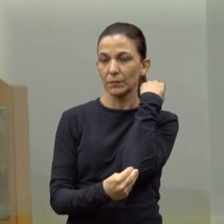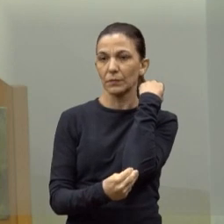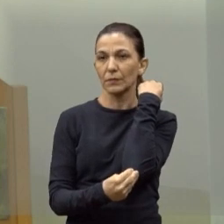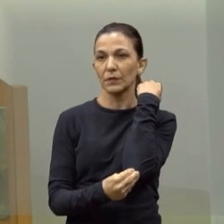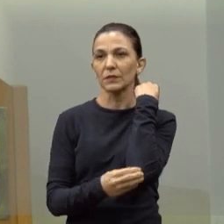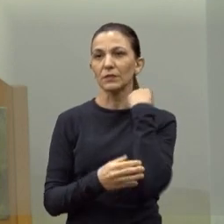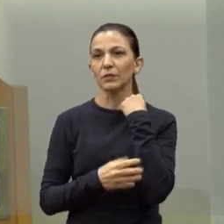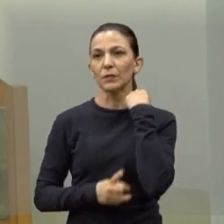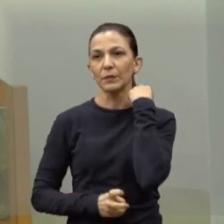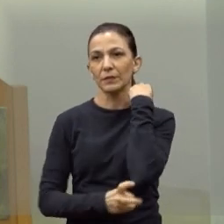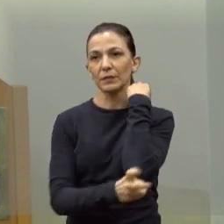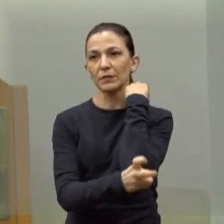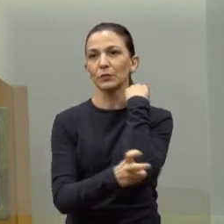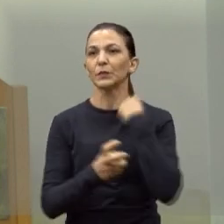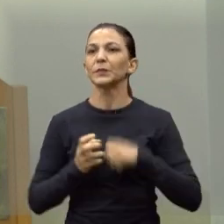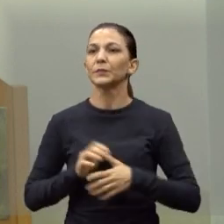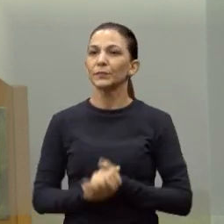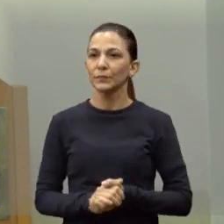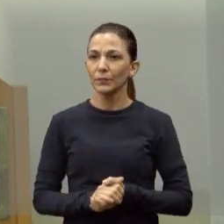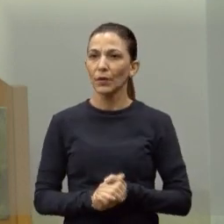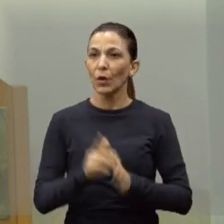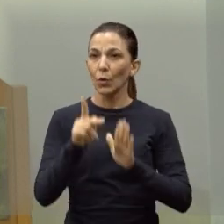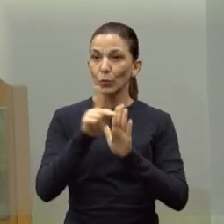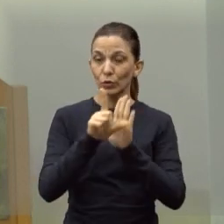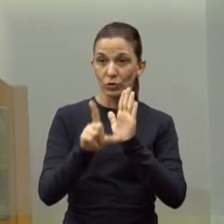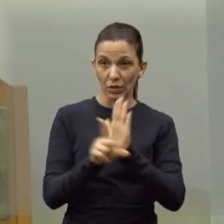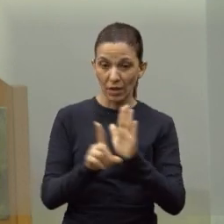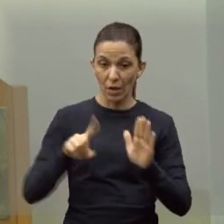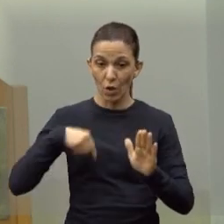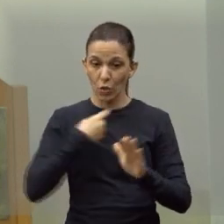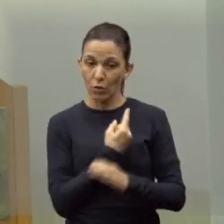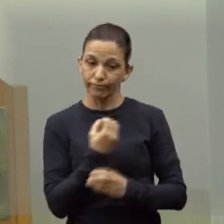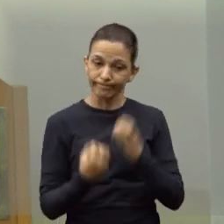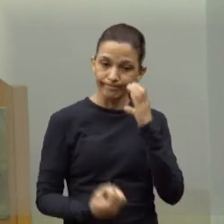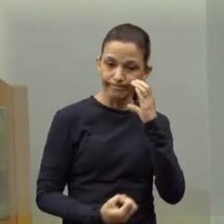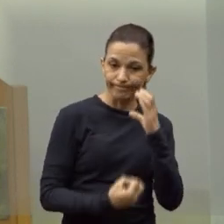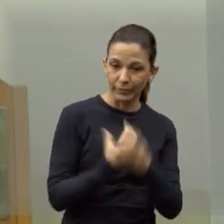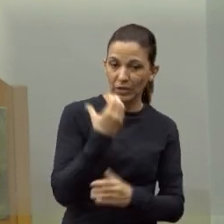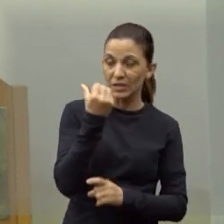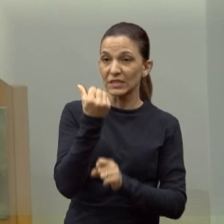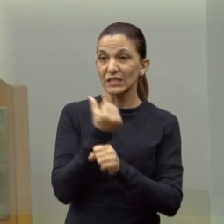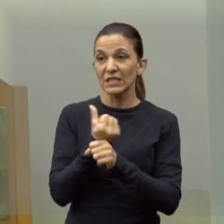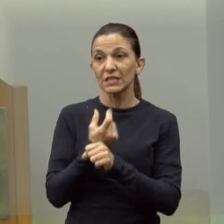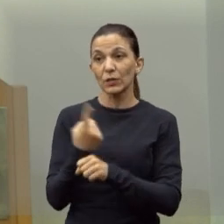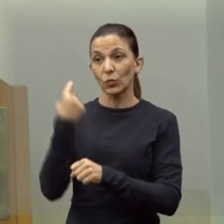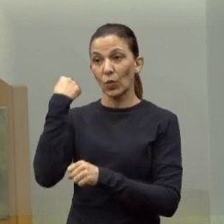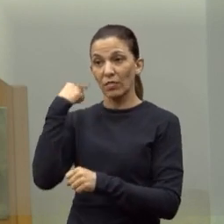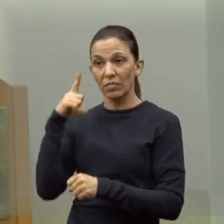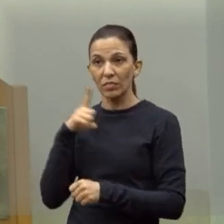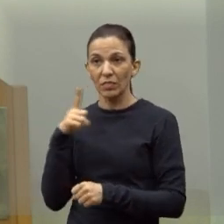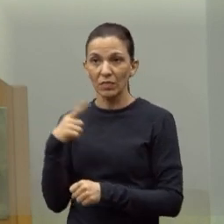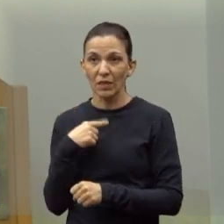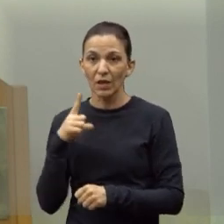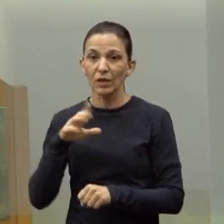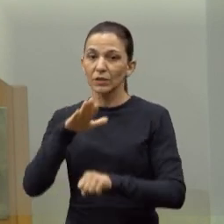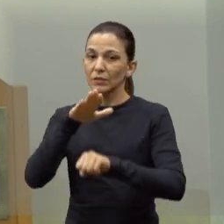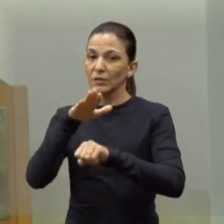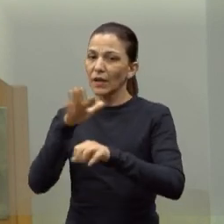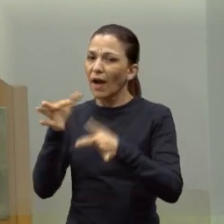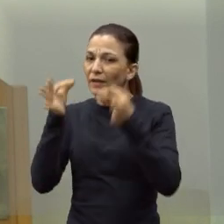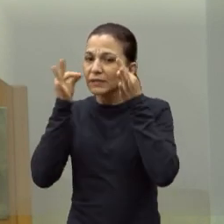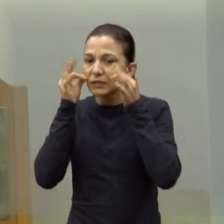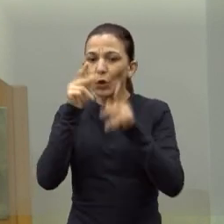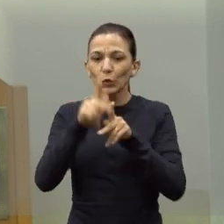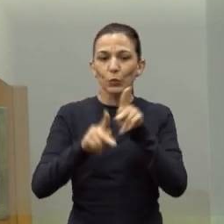como esse PL foi nós que fizemos aqui na Câmara Já faz mais de 6 anos e sempre nós sempre chamar atenção